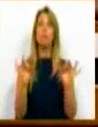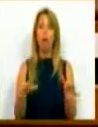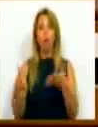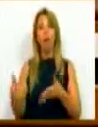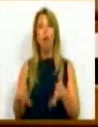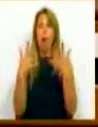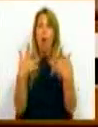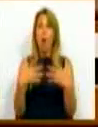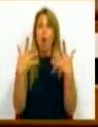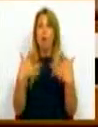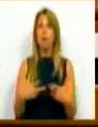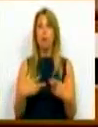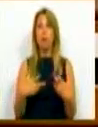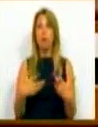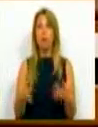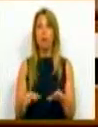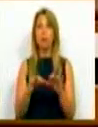trajetória orçamental consonante